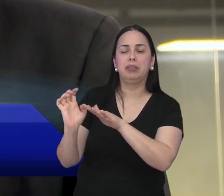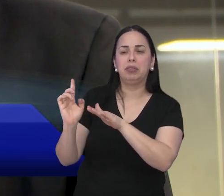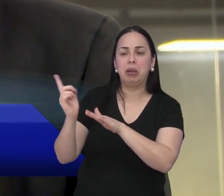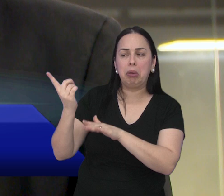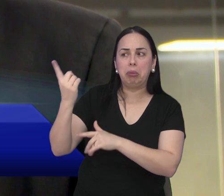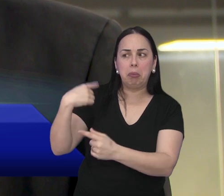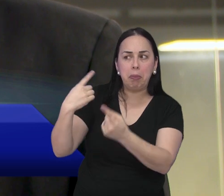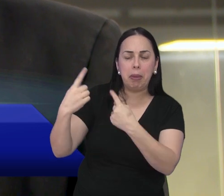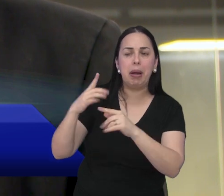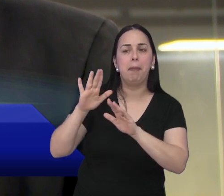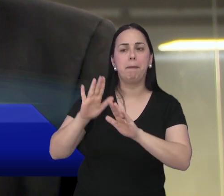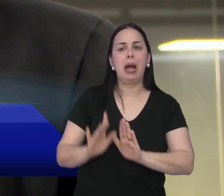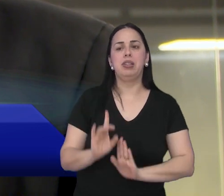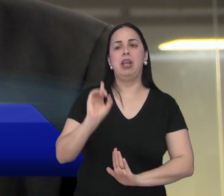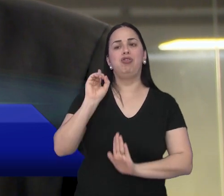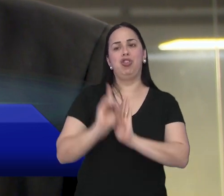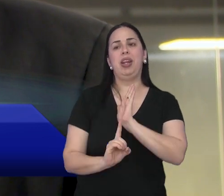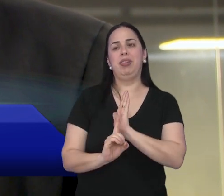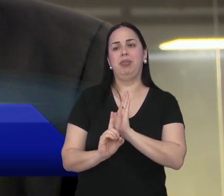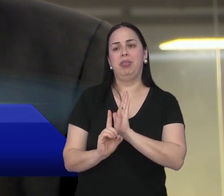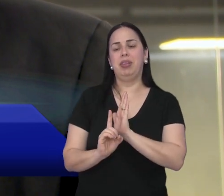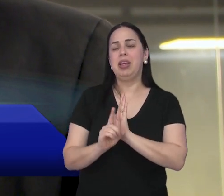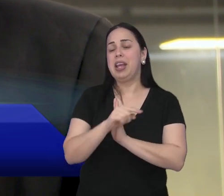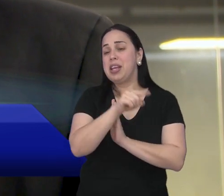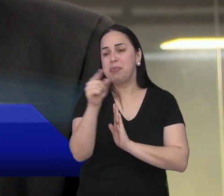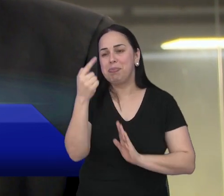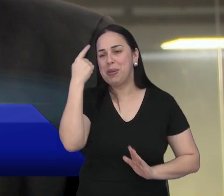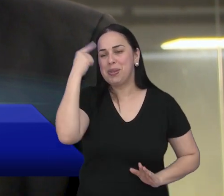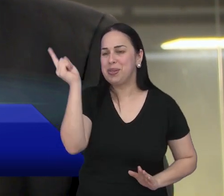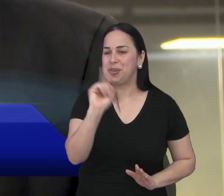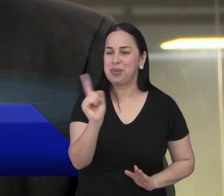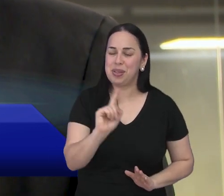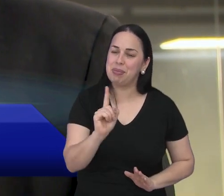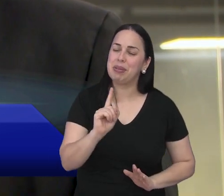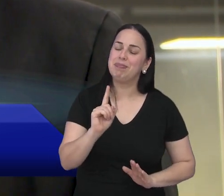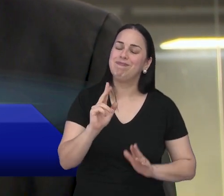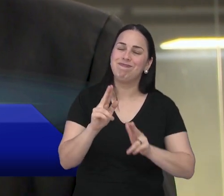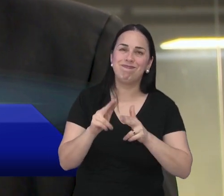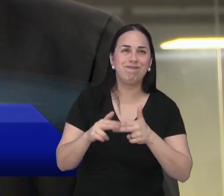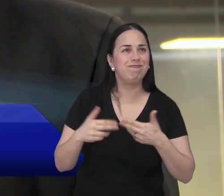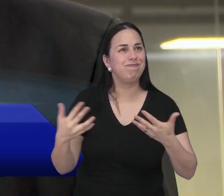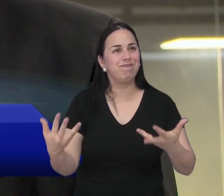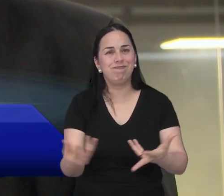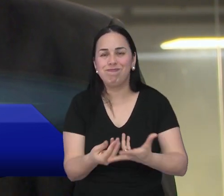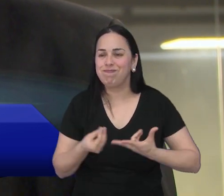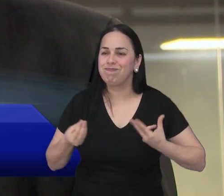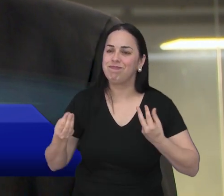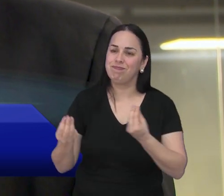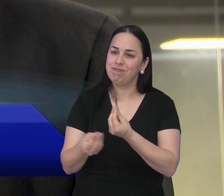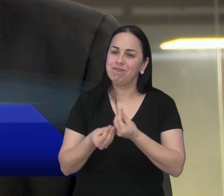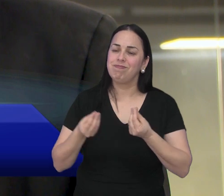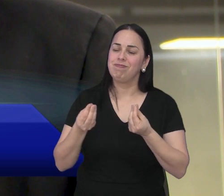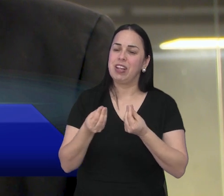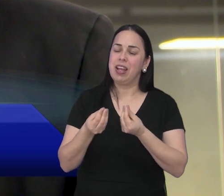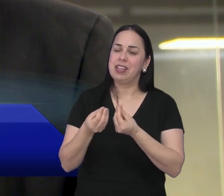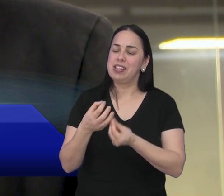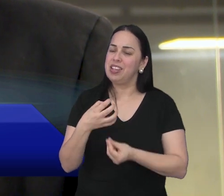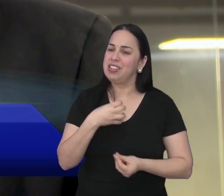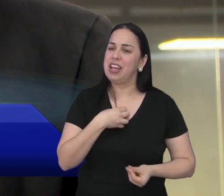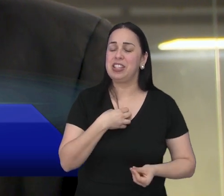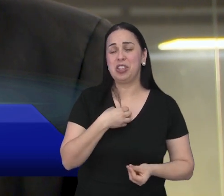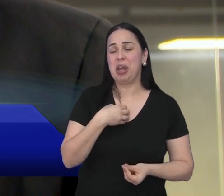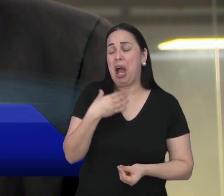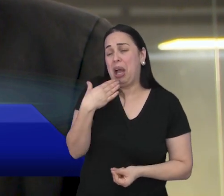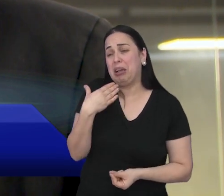colocadas que faz com que ele tenha direito à rescisão indireta. Mas pouca gente sabe, aí se vê naquela situação um